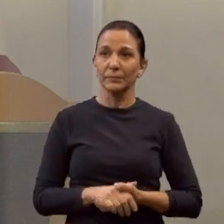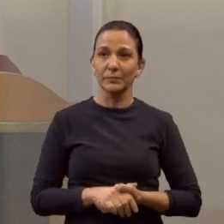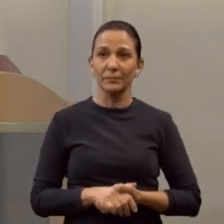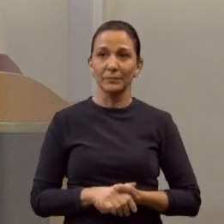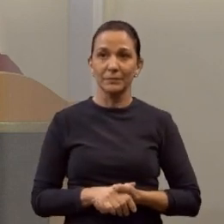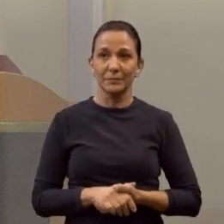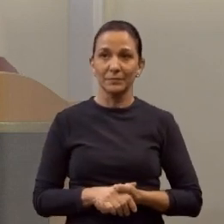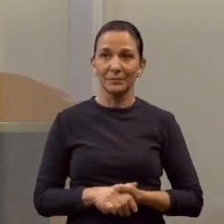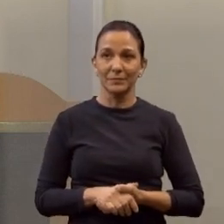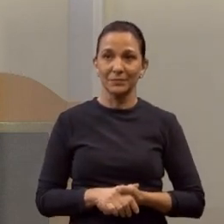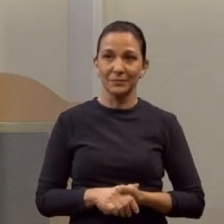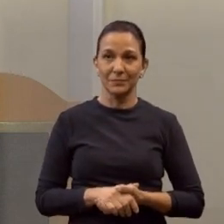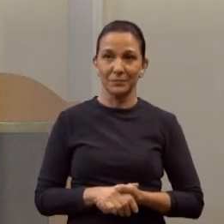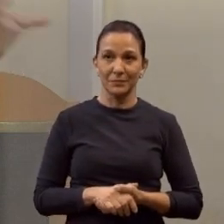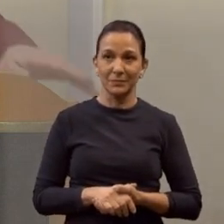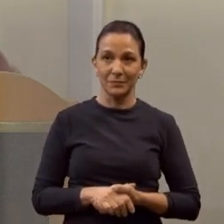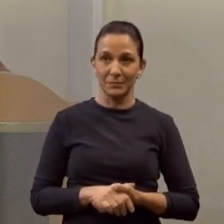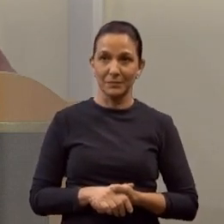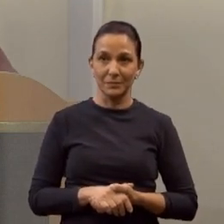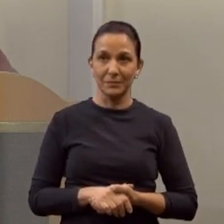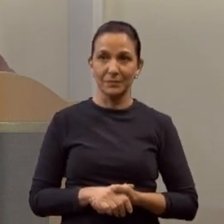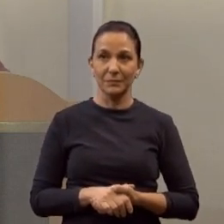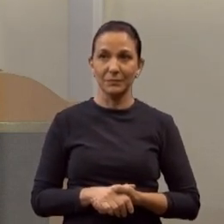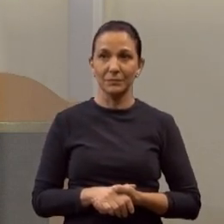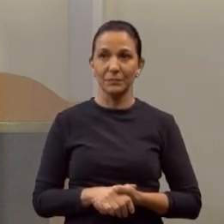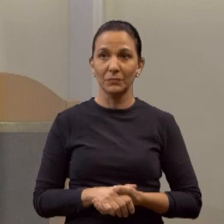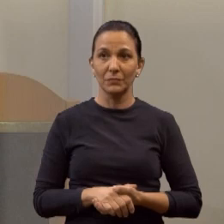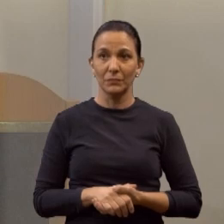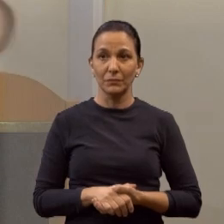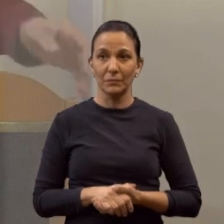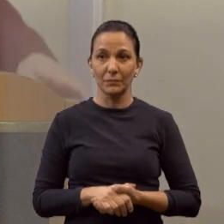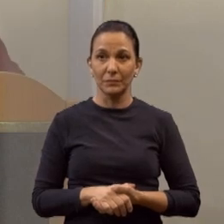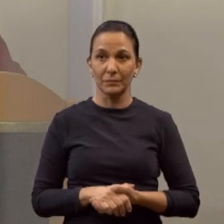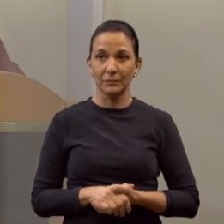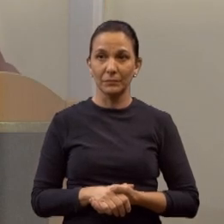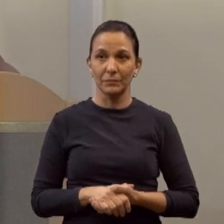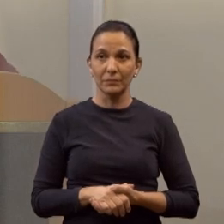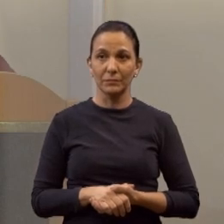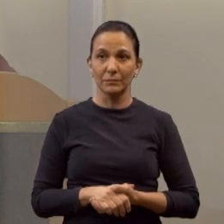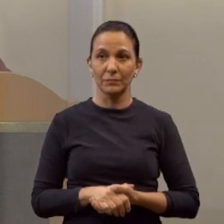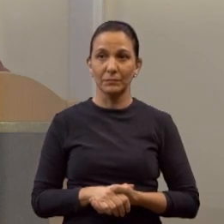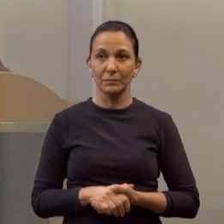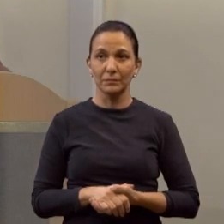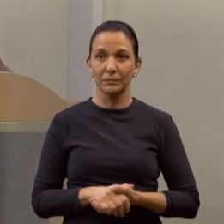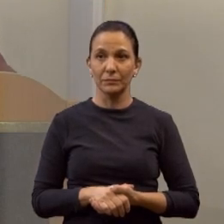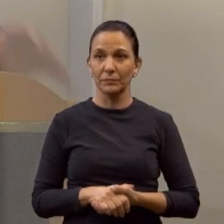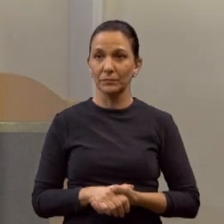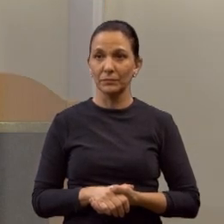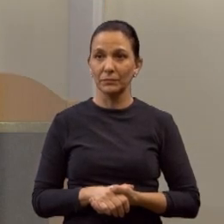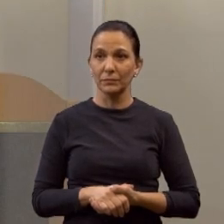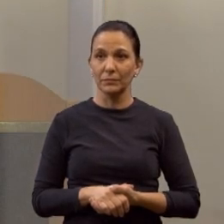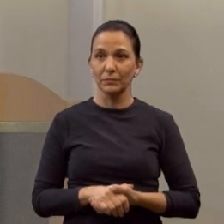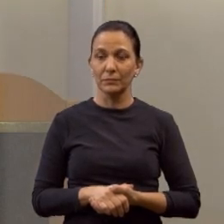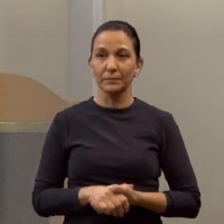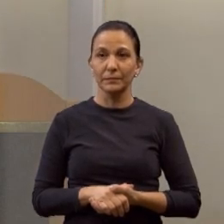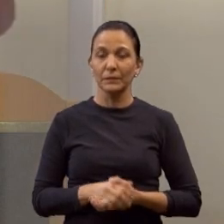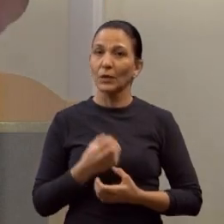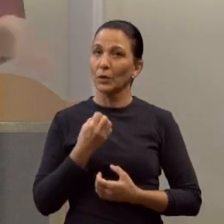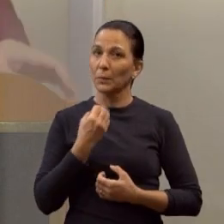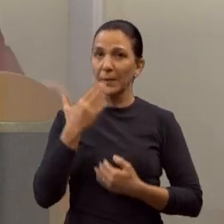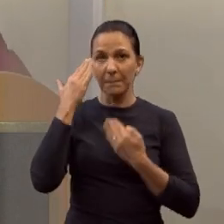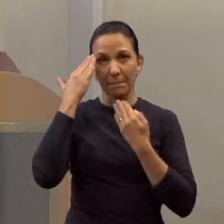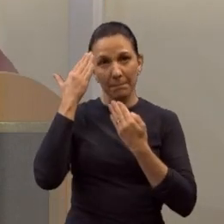Não, tá tudo bem, já. É que ainda estou digerindo, né? A gente fala. Não, eu agradeço.